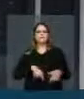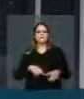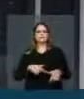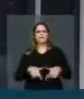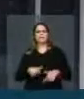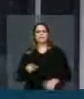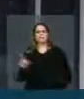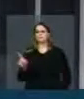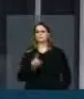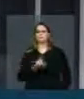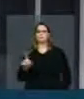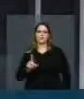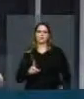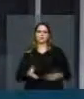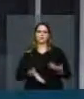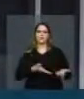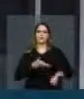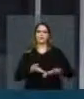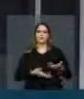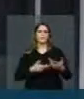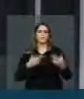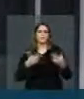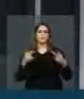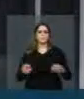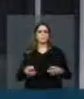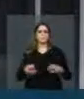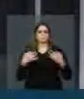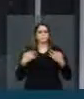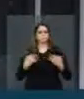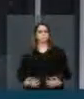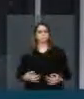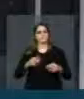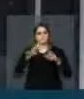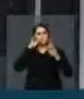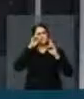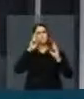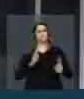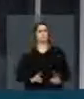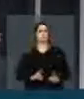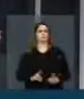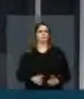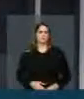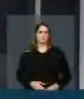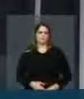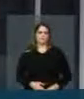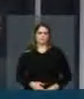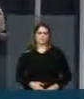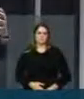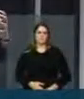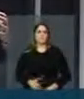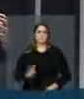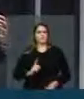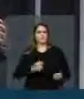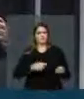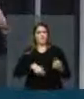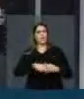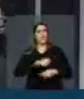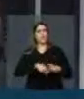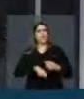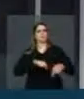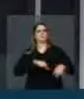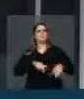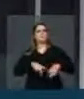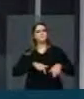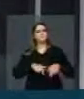são tratados e têm que ser tratados cada vez mais com dignidade, e que têm um negócio na mão, que é a sua